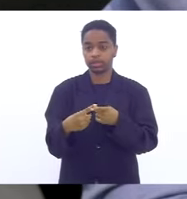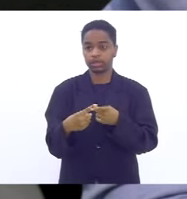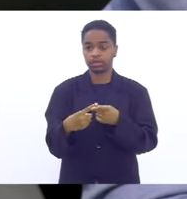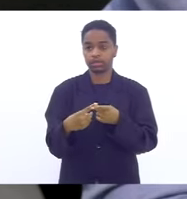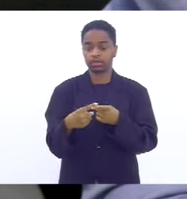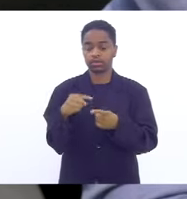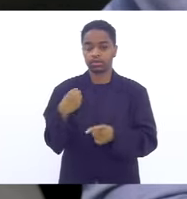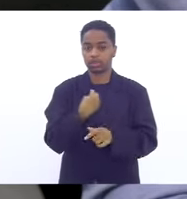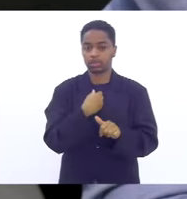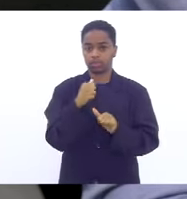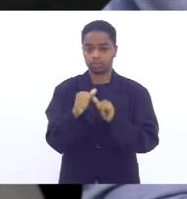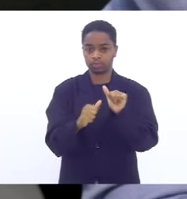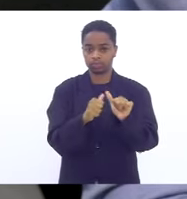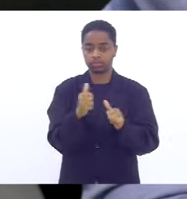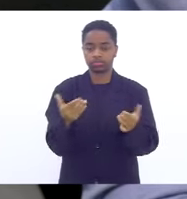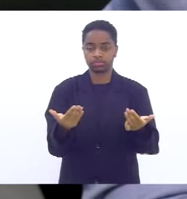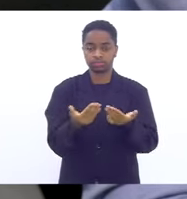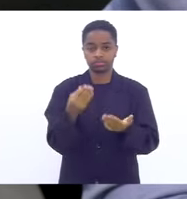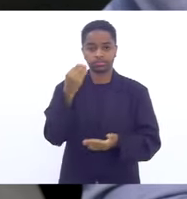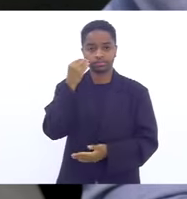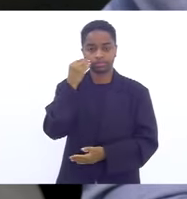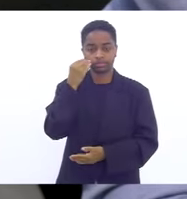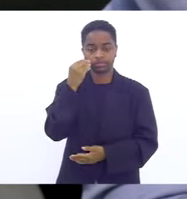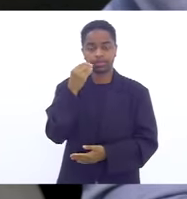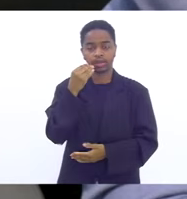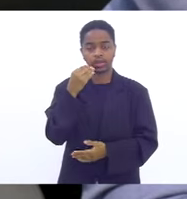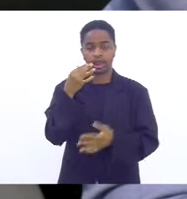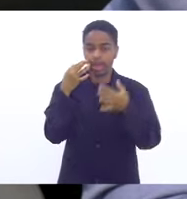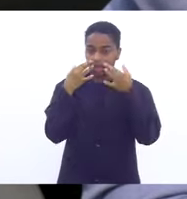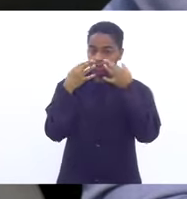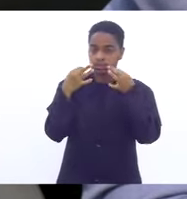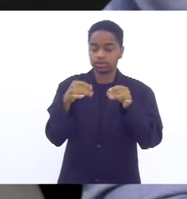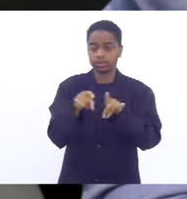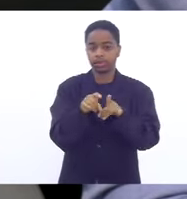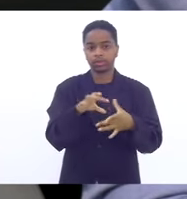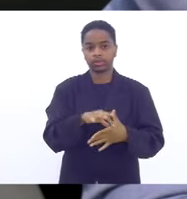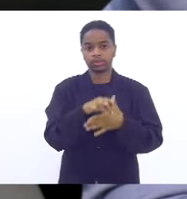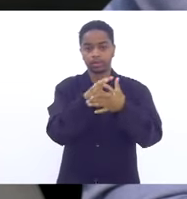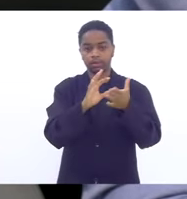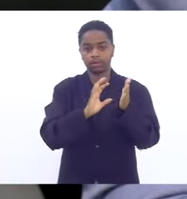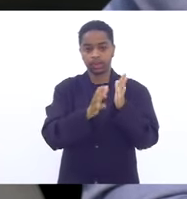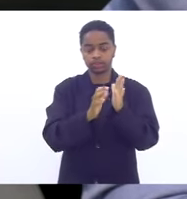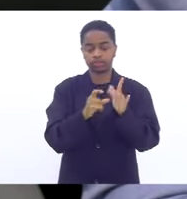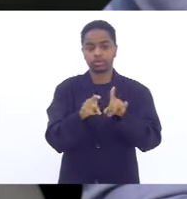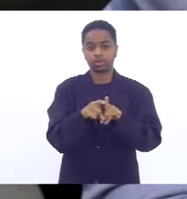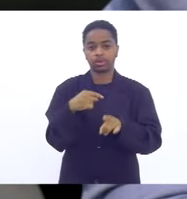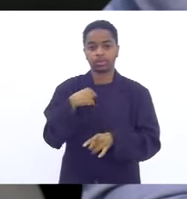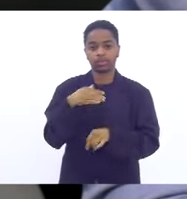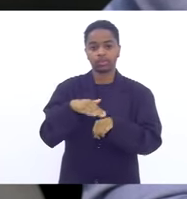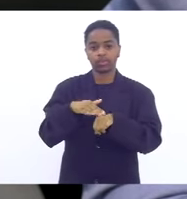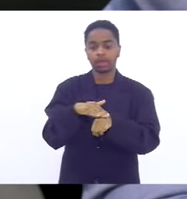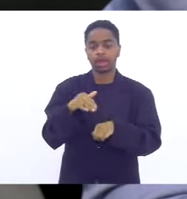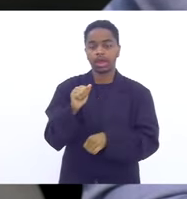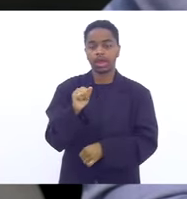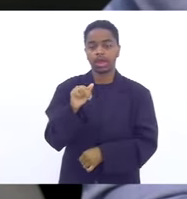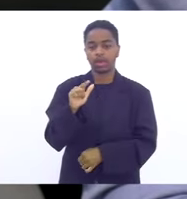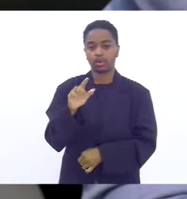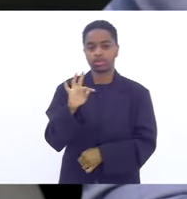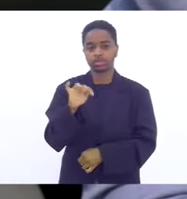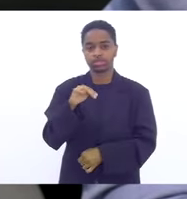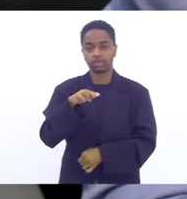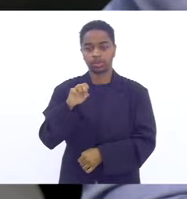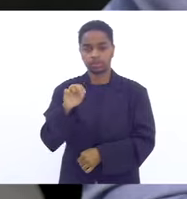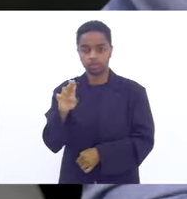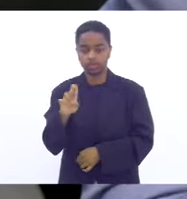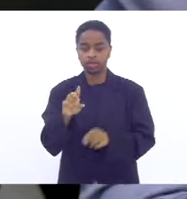de modificação. Atentar aos líderes partidários, né? Eu tenho falado também com o deputado Altineu, com o deputado Luizinho, que são do Estado do Rio de Janeiro, e